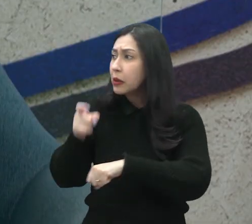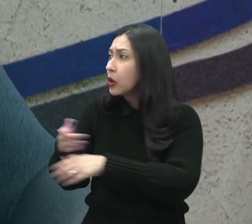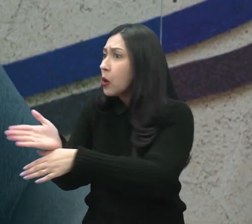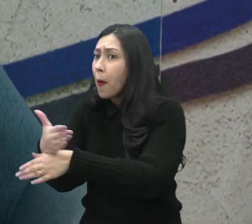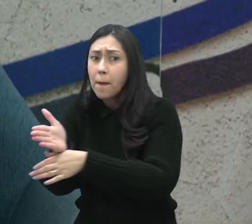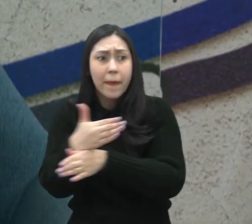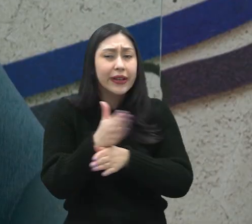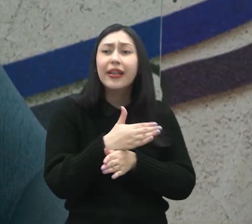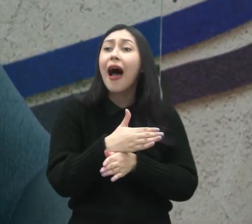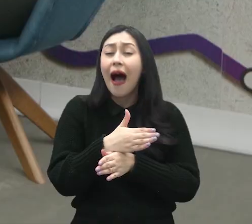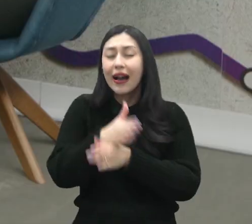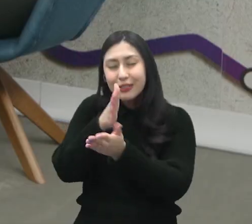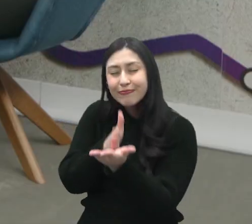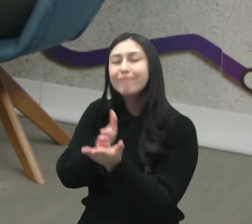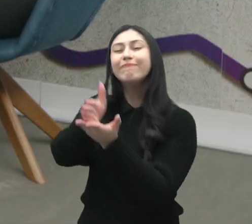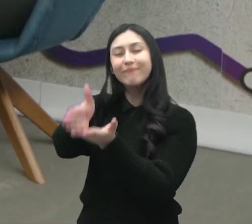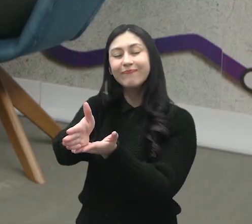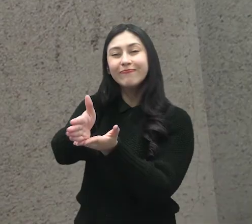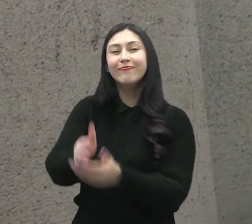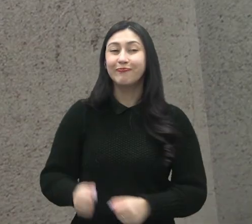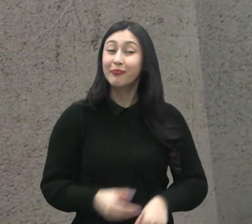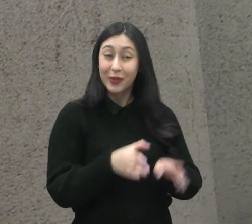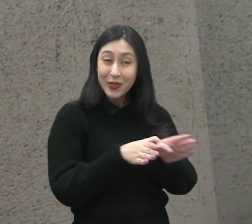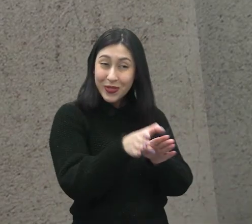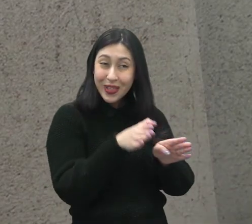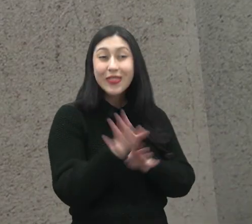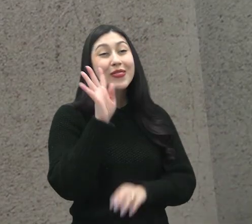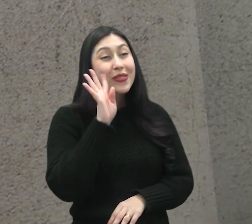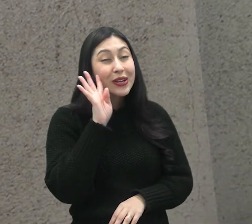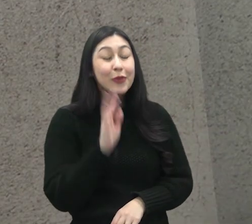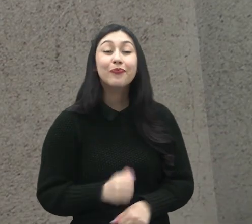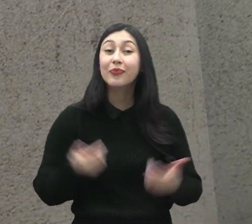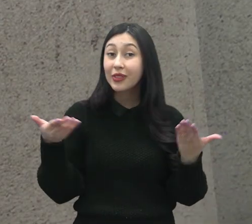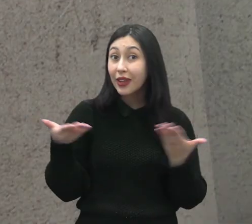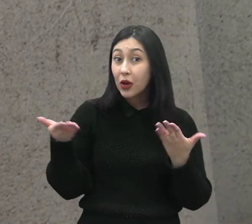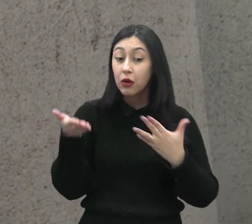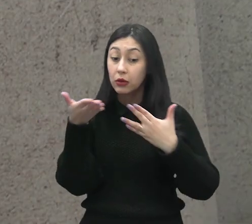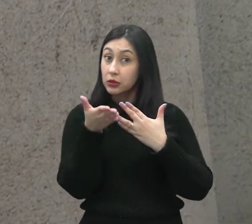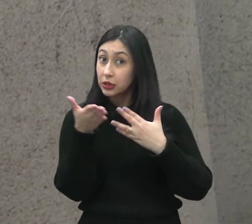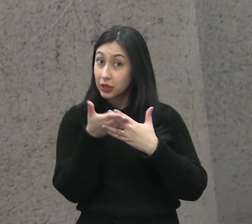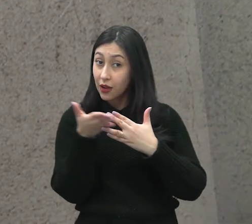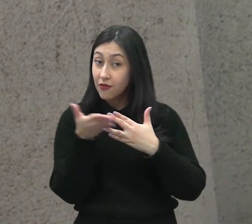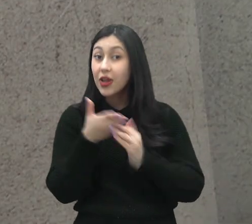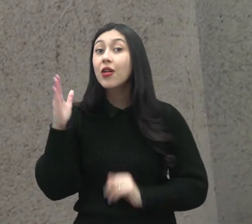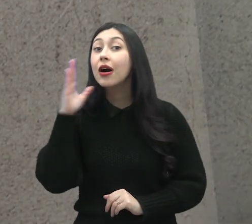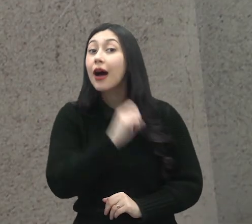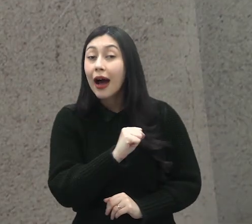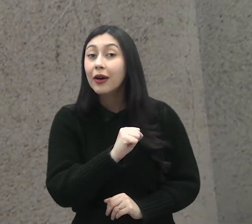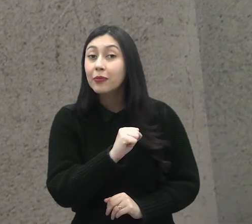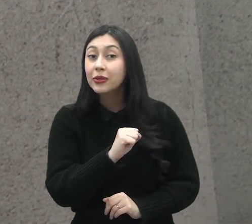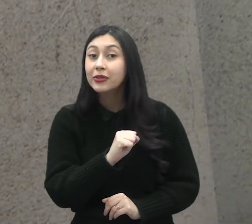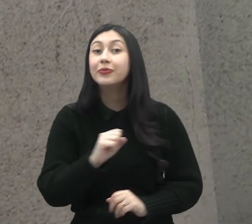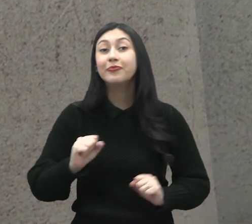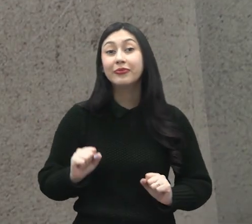perdido ou frustrado. Exatamente, ó. Boa dica, pessoal. A gente vai fazer uma pausa bem rápida e vamos para o nosso primeiro